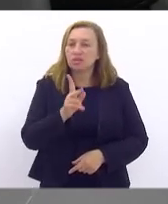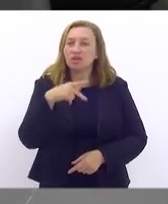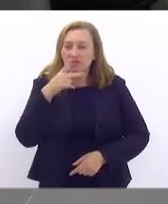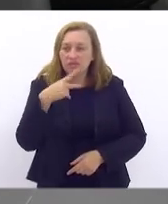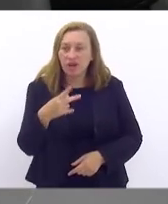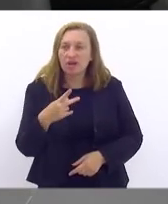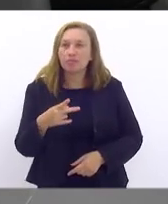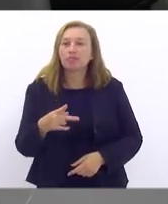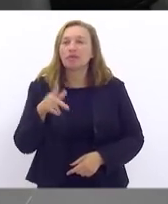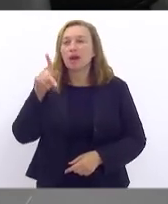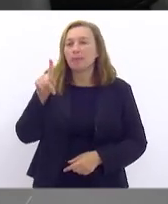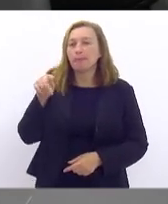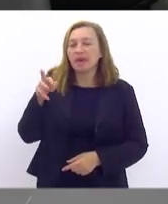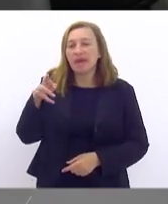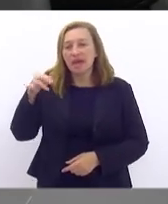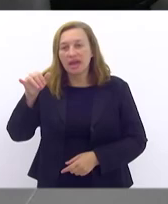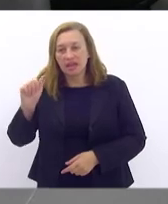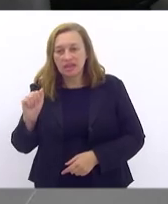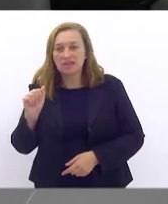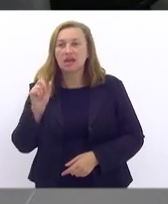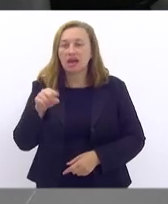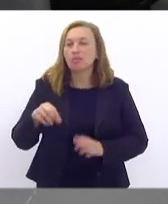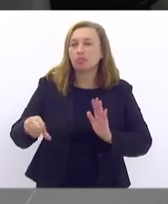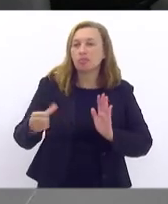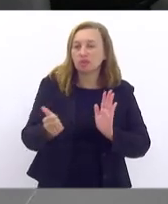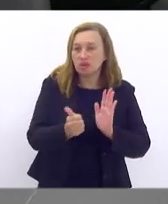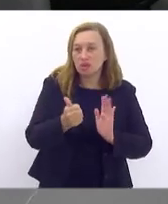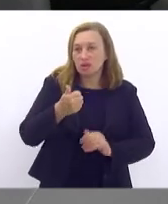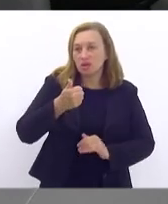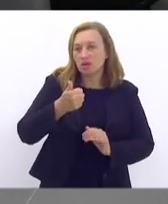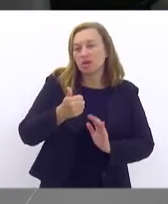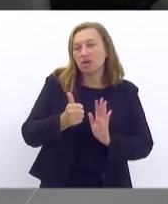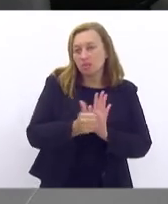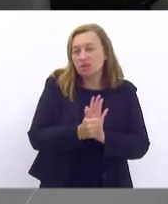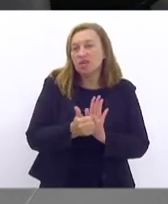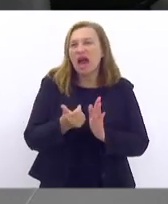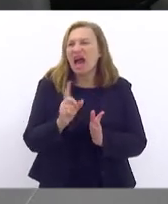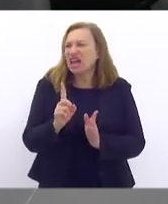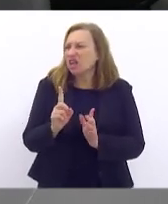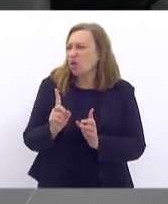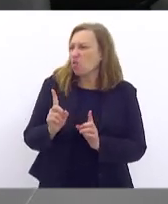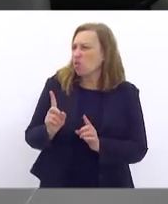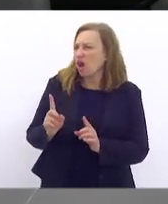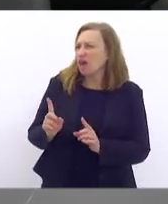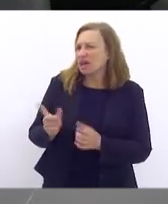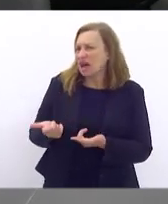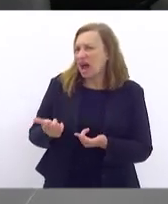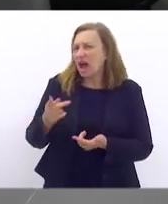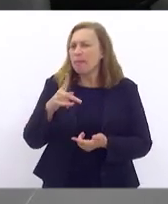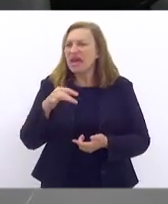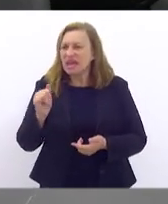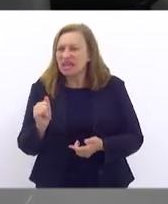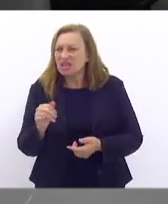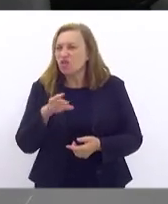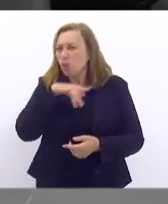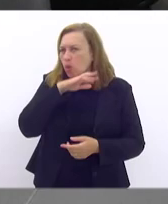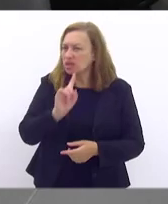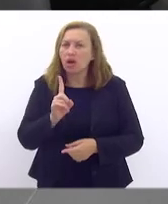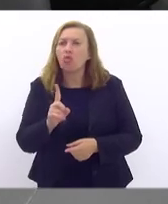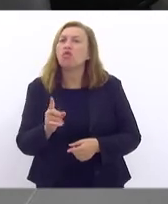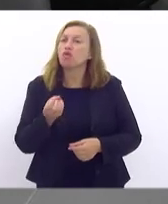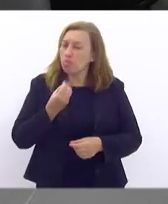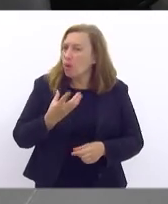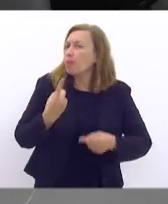sempre positiva, porque quando dizem assim, ah, mas não foi ele, então a perícia foi negativa? Não, ela foi positiva